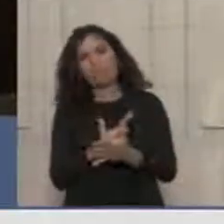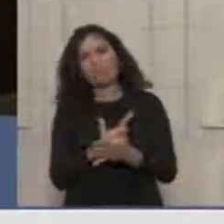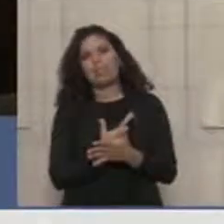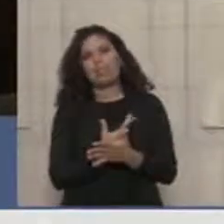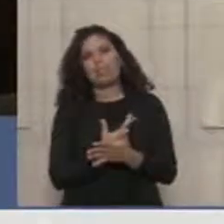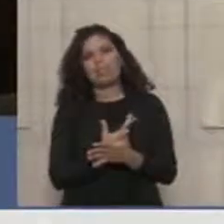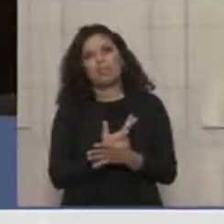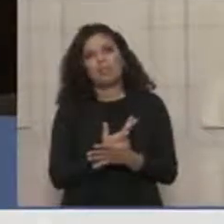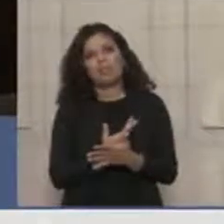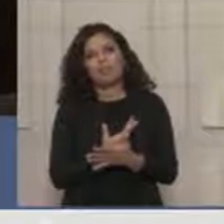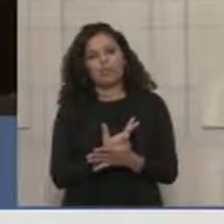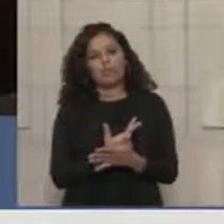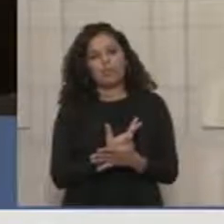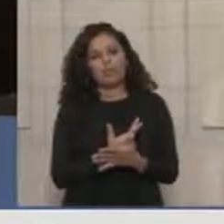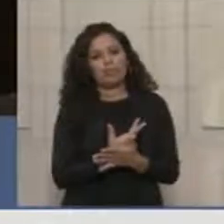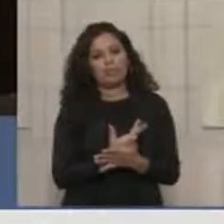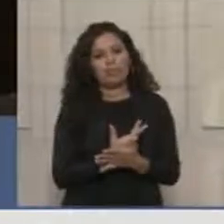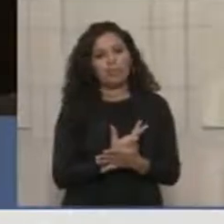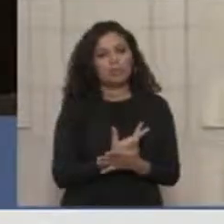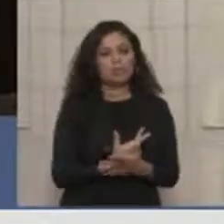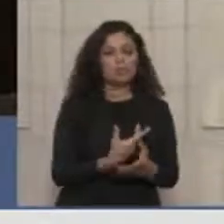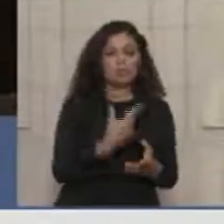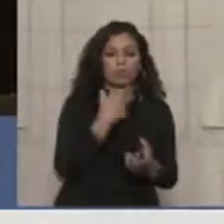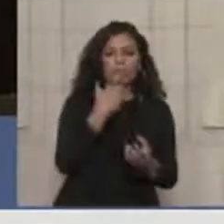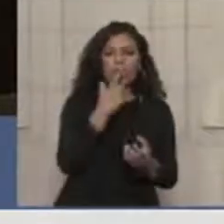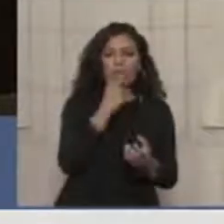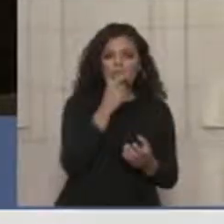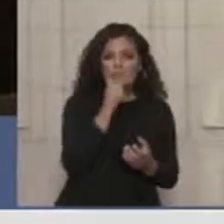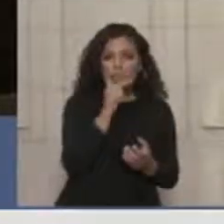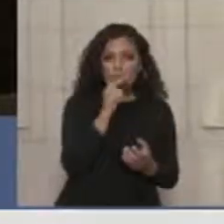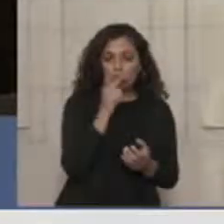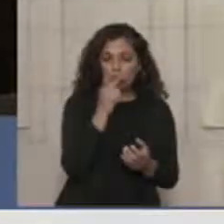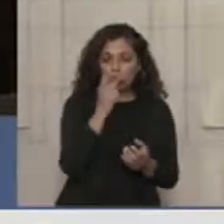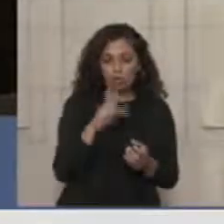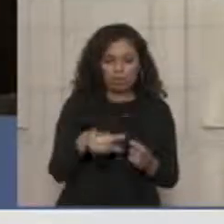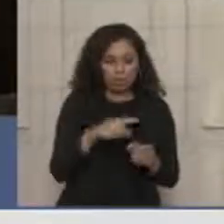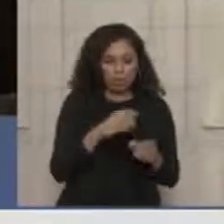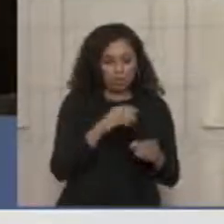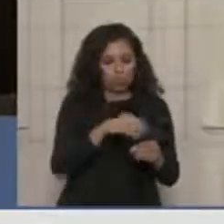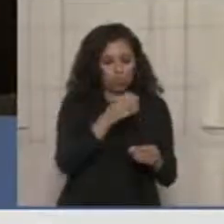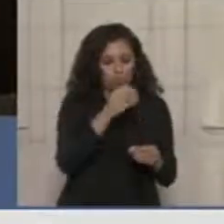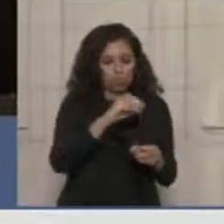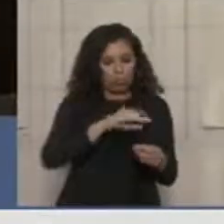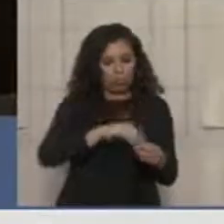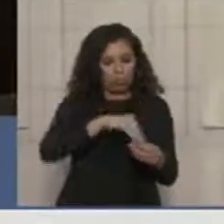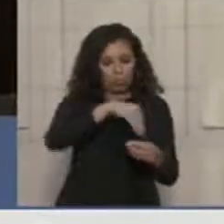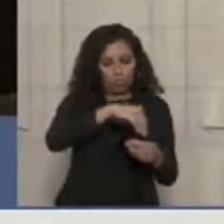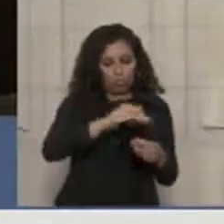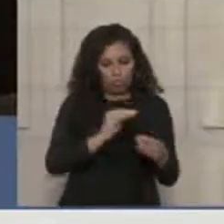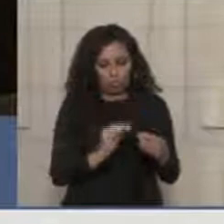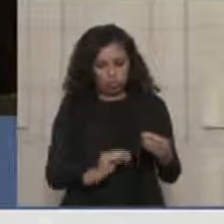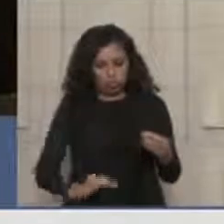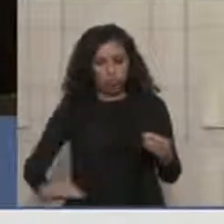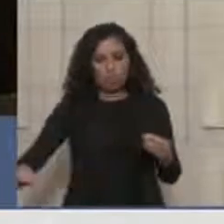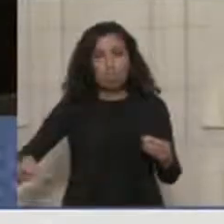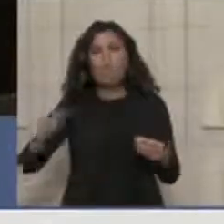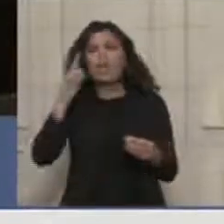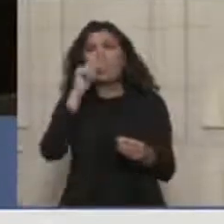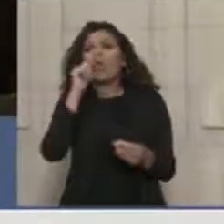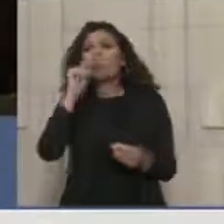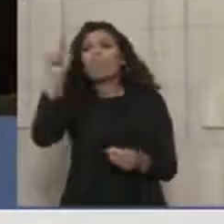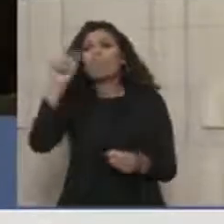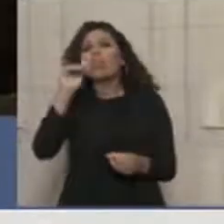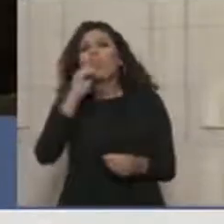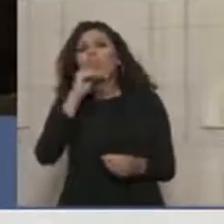aqui, da concessão de saneamento da região, a lagoa vive a sua morte.